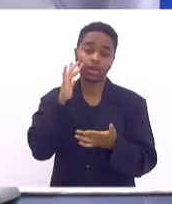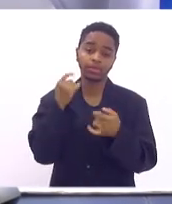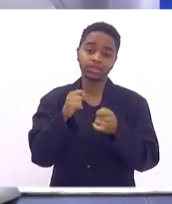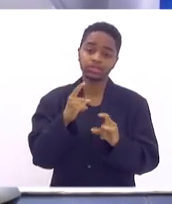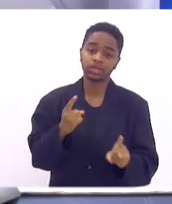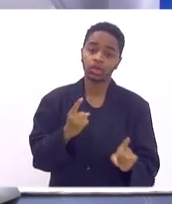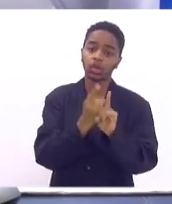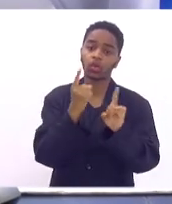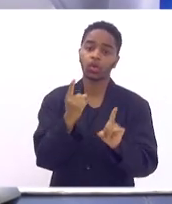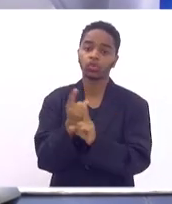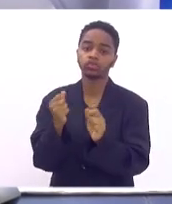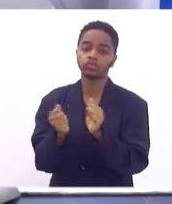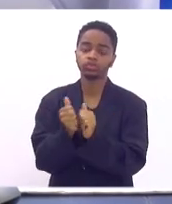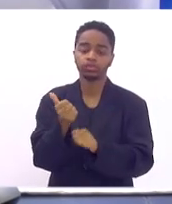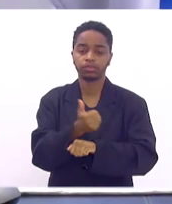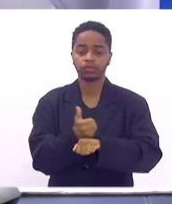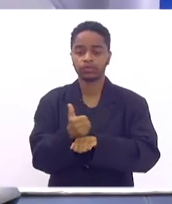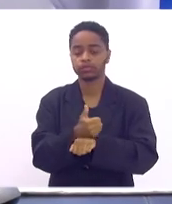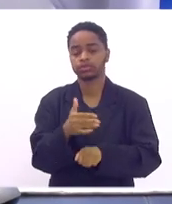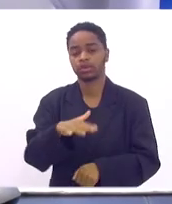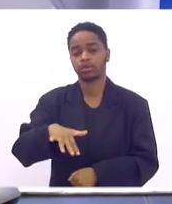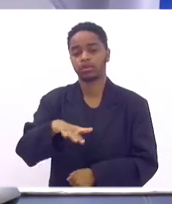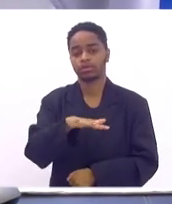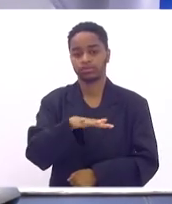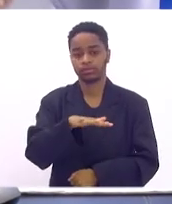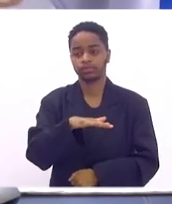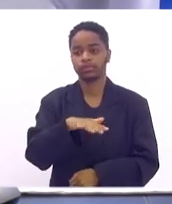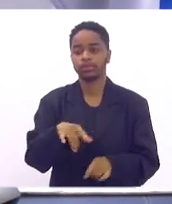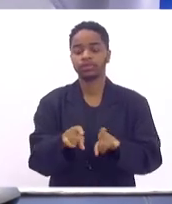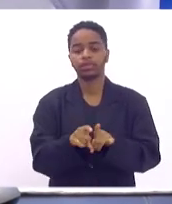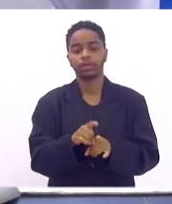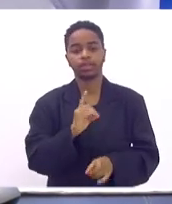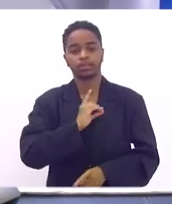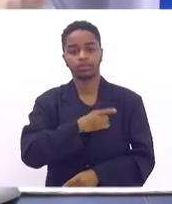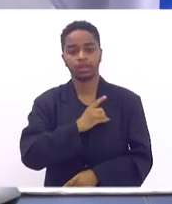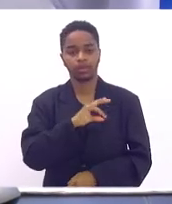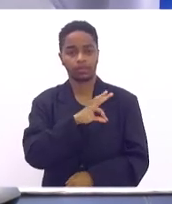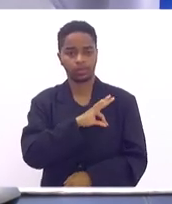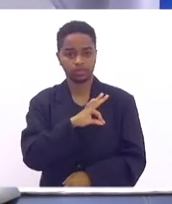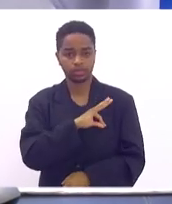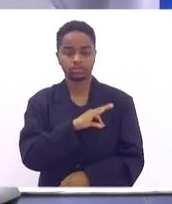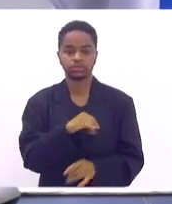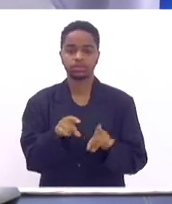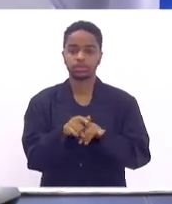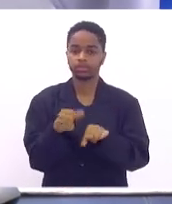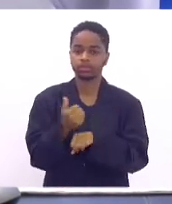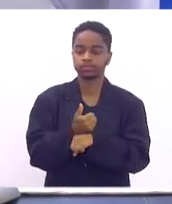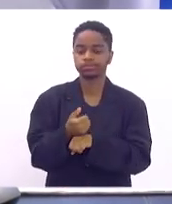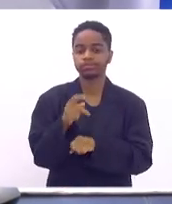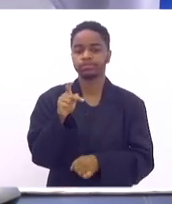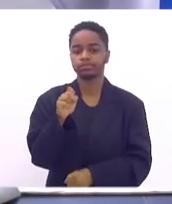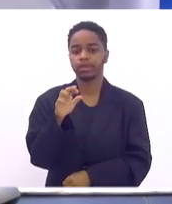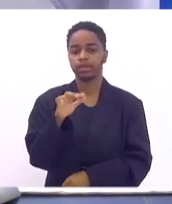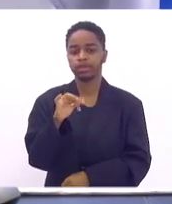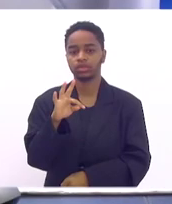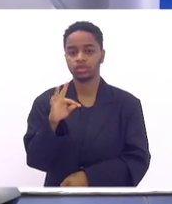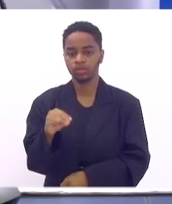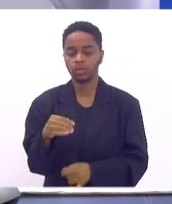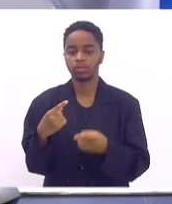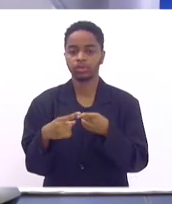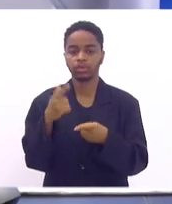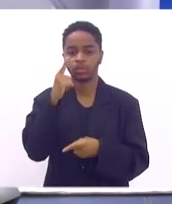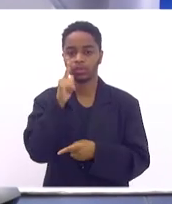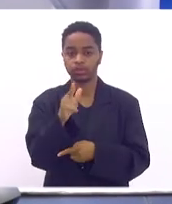os profissionais da rede e os delegados de polícia, os profissionais, os peritos, para que possam dizer, olha,